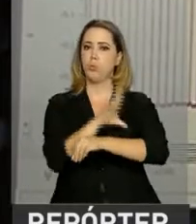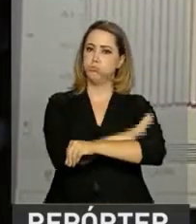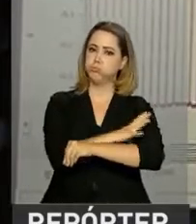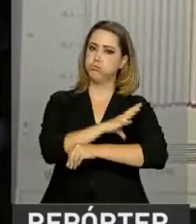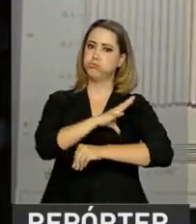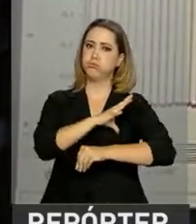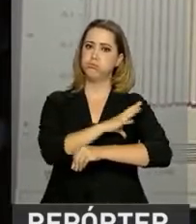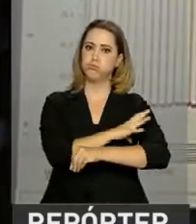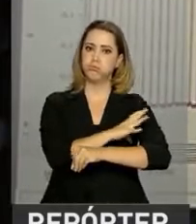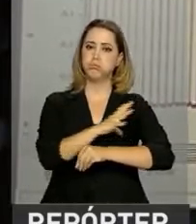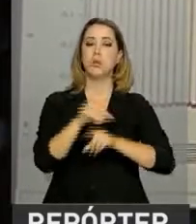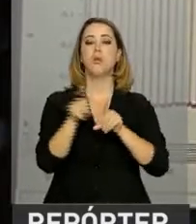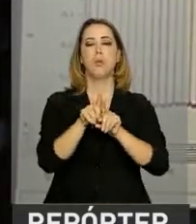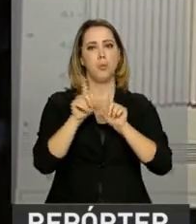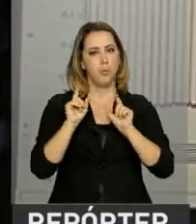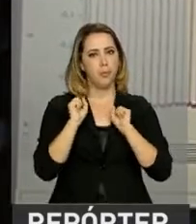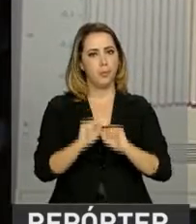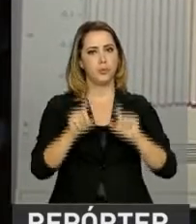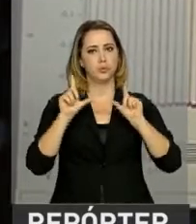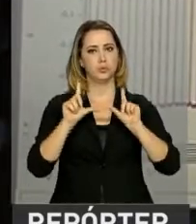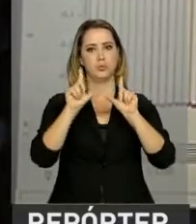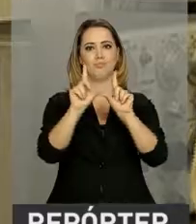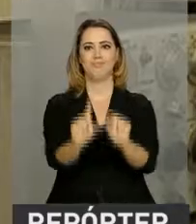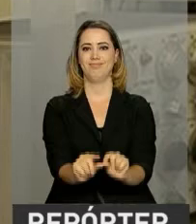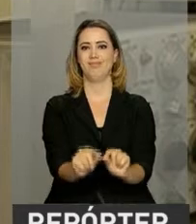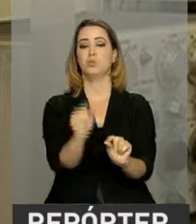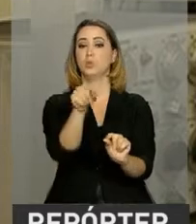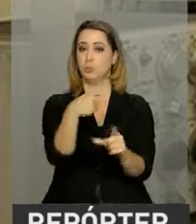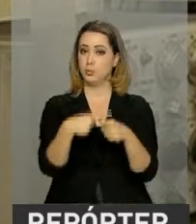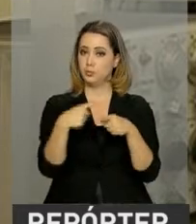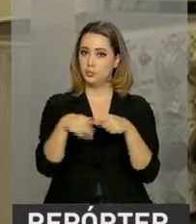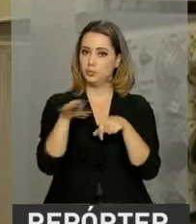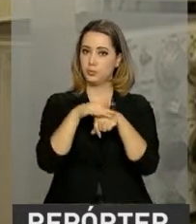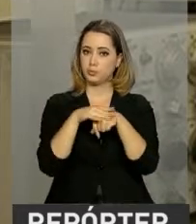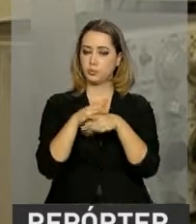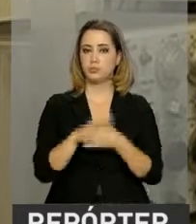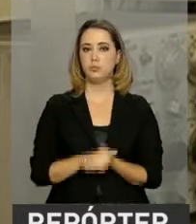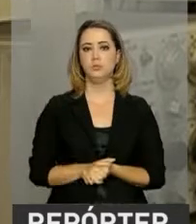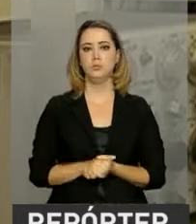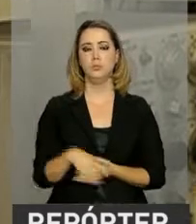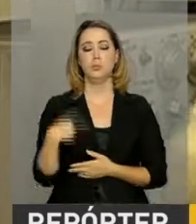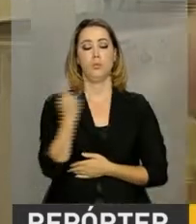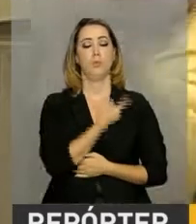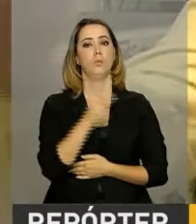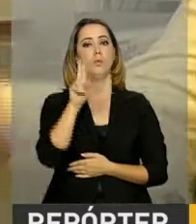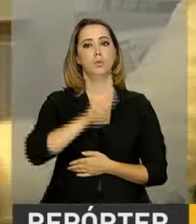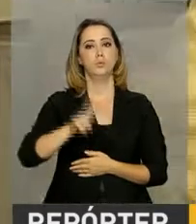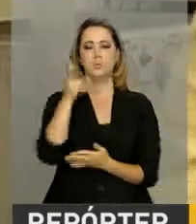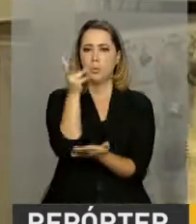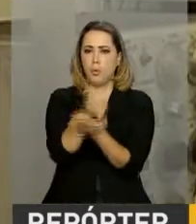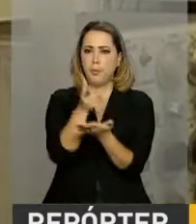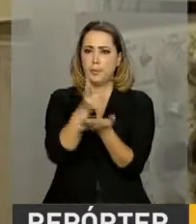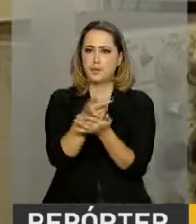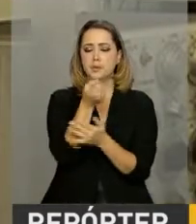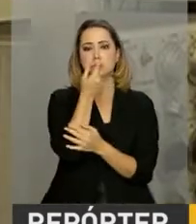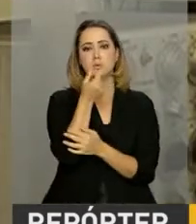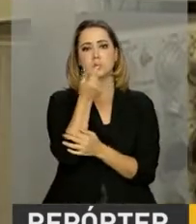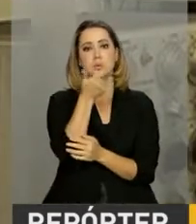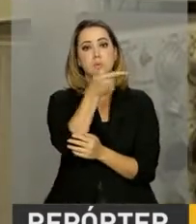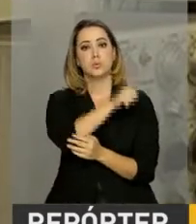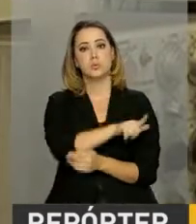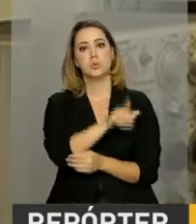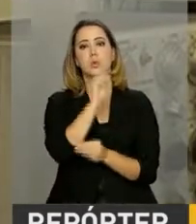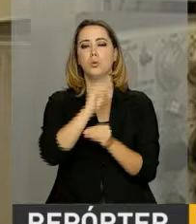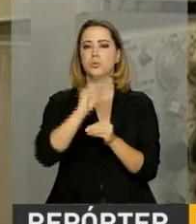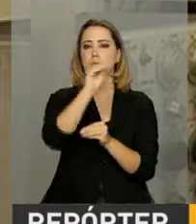incidência ou combater essas doenças então agora a gente usaria o mesmo medicamento para uma outra finalidade que é para